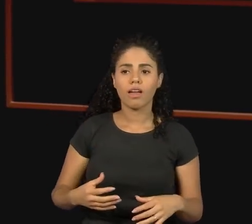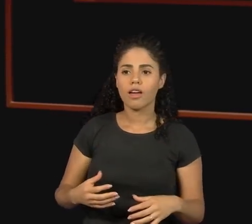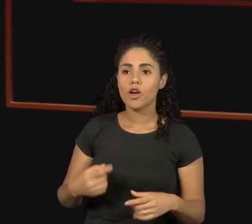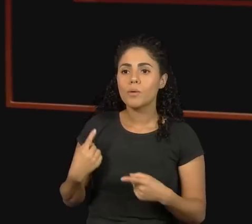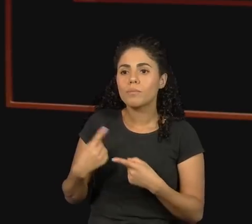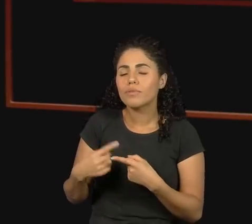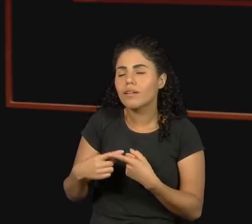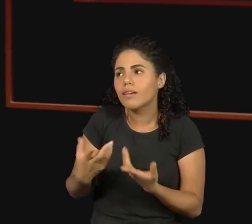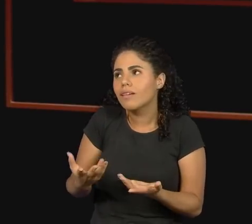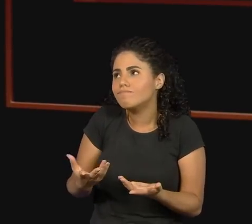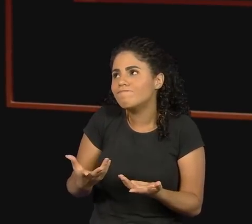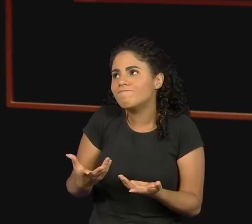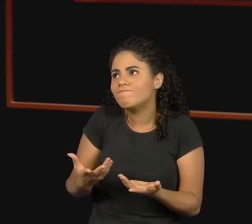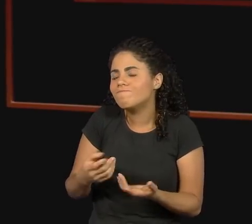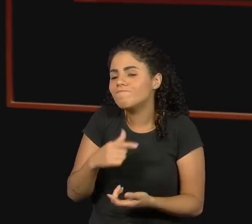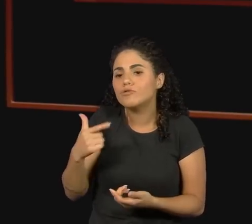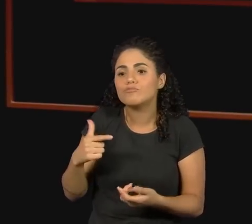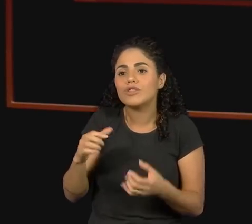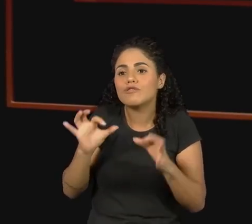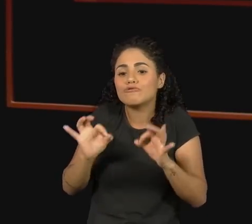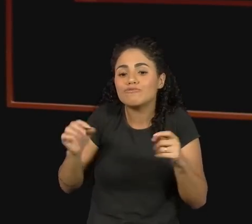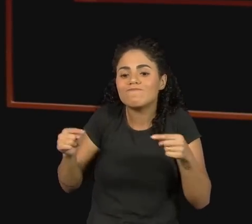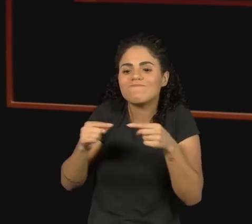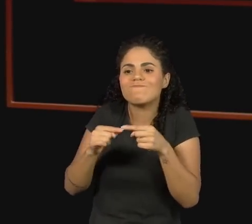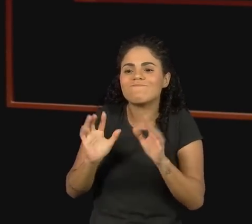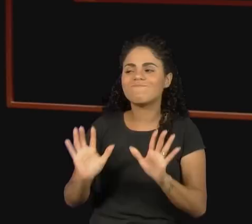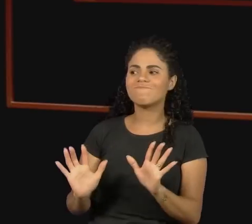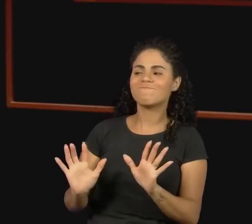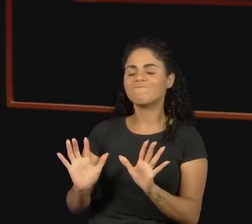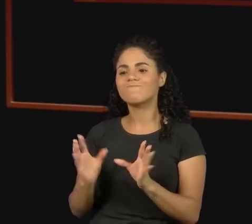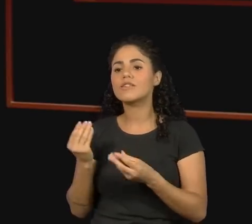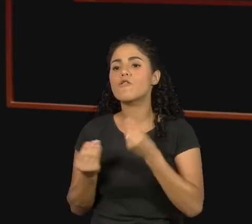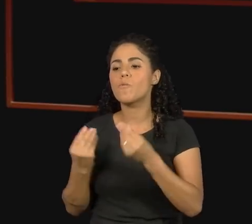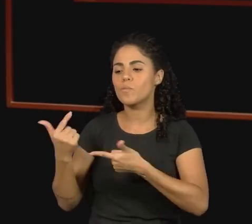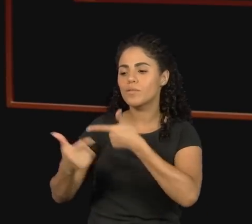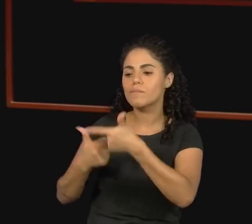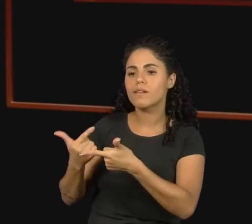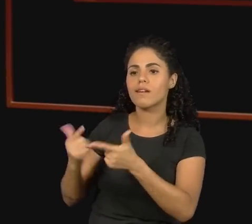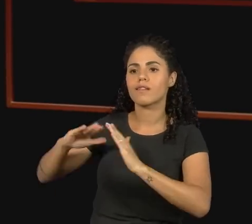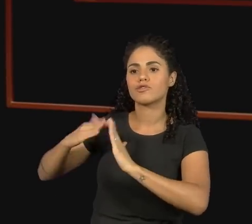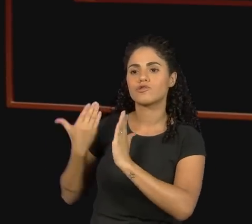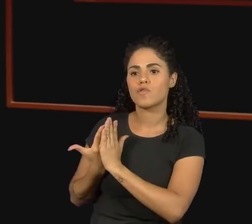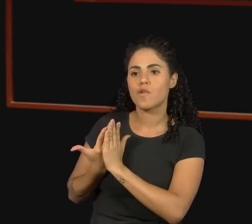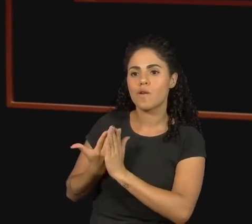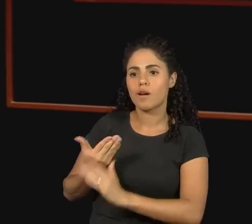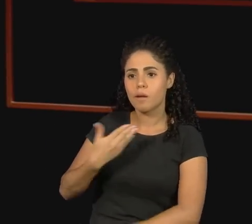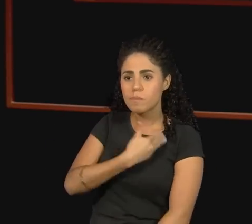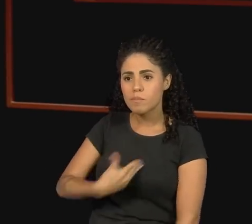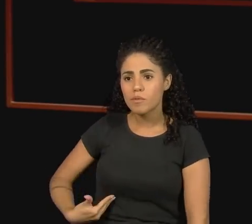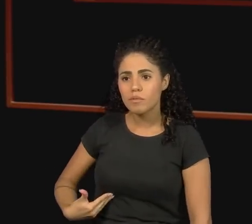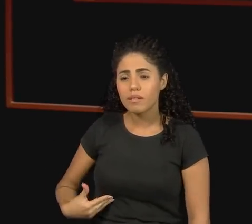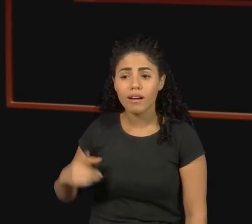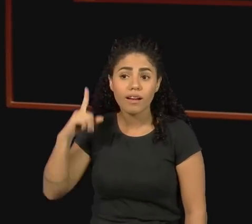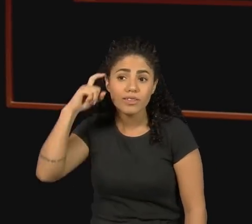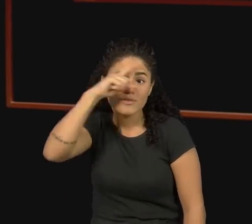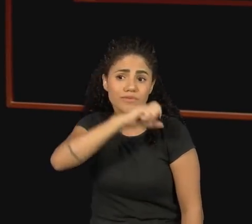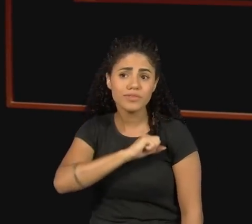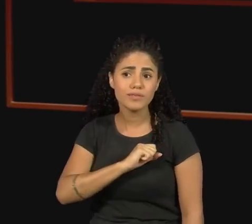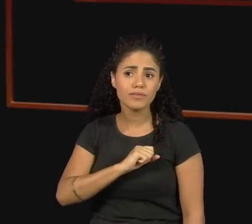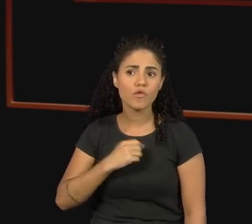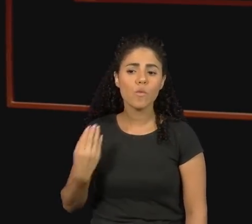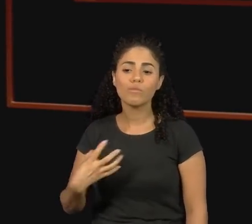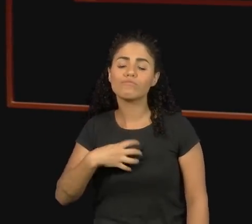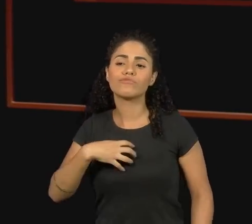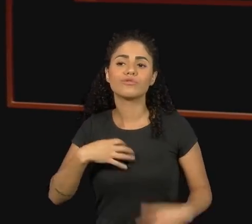isso, infelizmente. Como fazer isso em escolas públicas, a gente chegar e atingir essas pessoas? Qual é a fórmula para